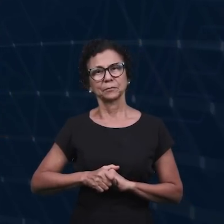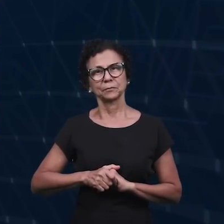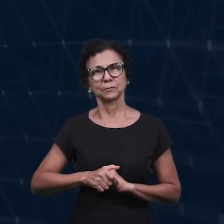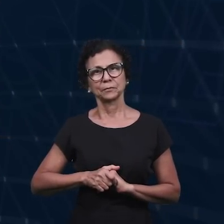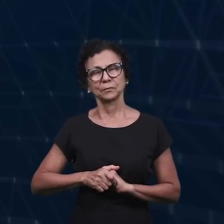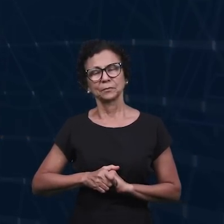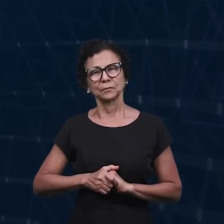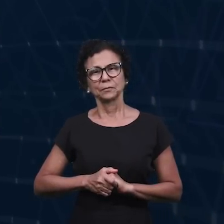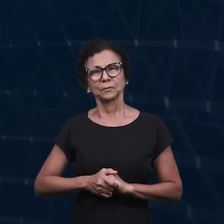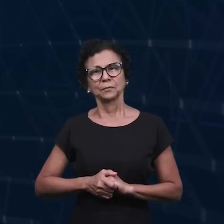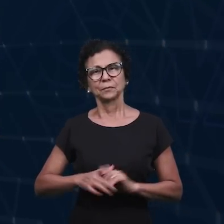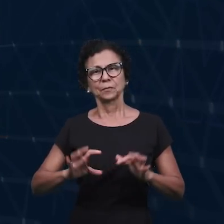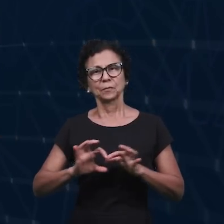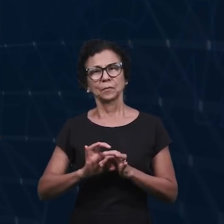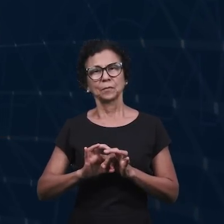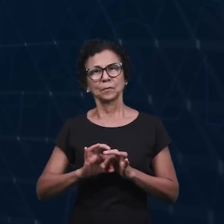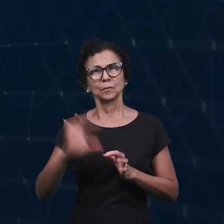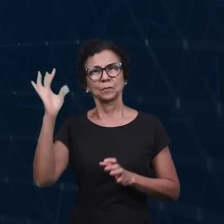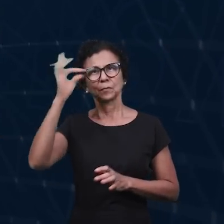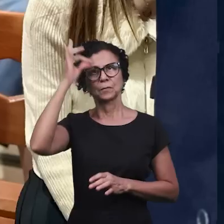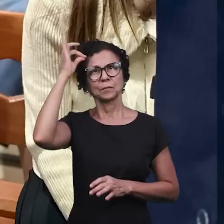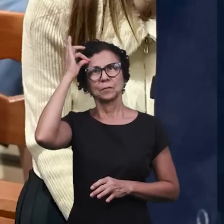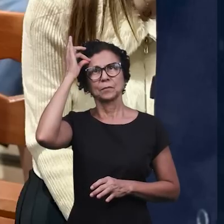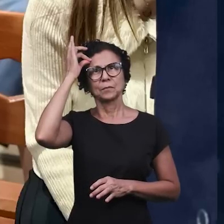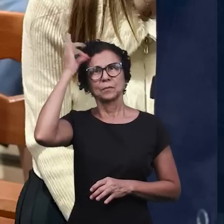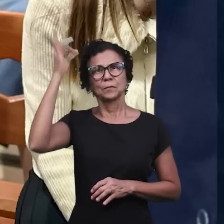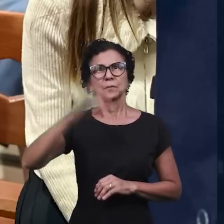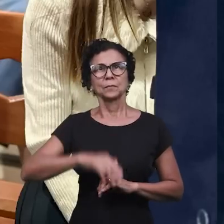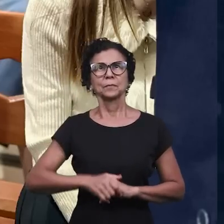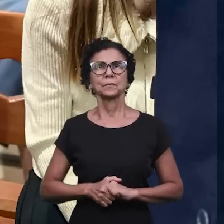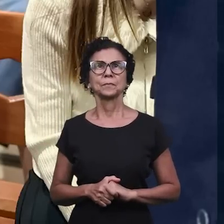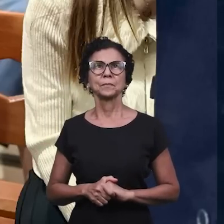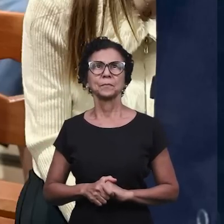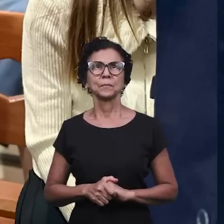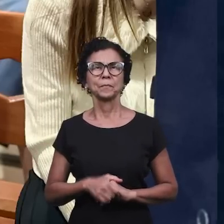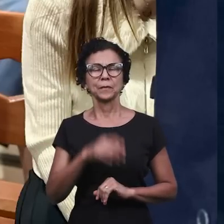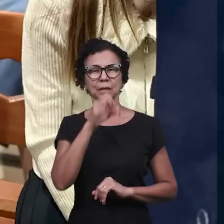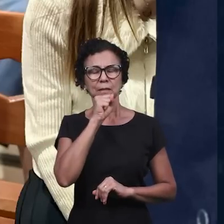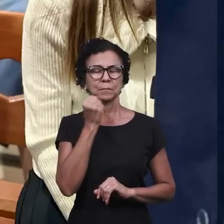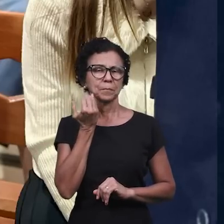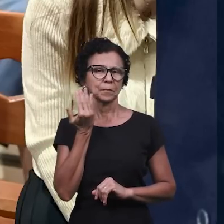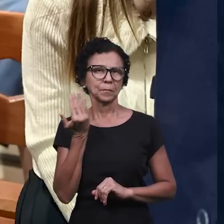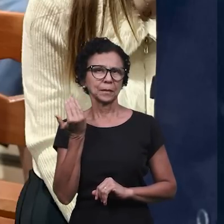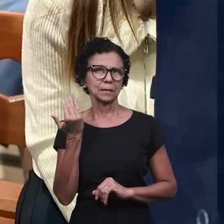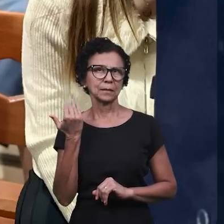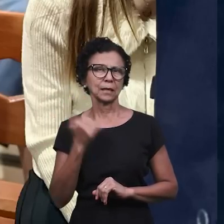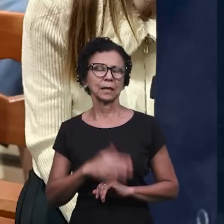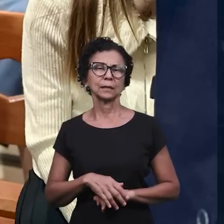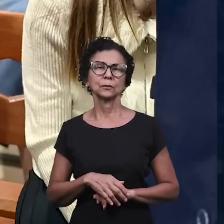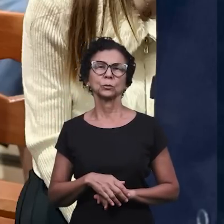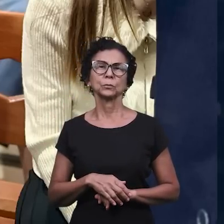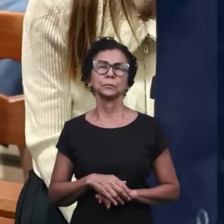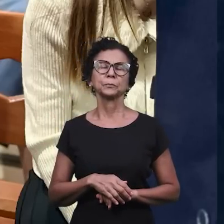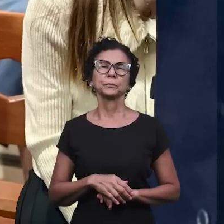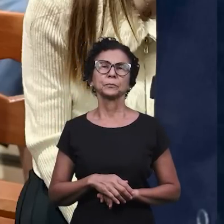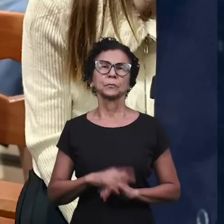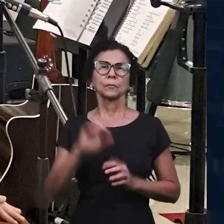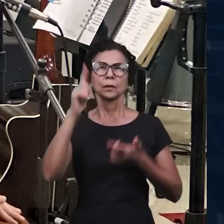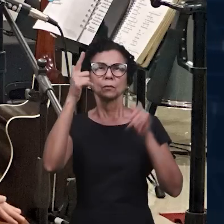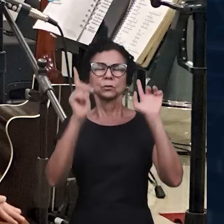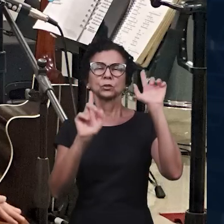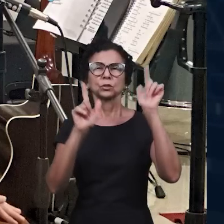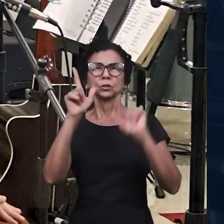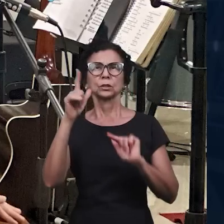reunidos em um mesmo espírito. No último sábado, no Chile, na igreja de Quinta Normal,